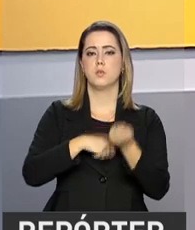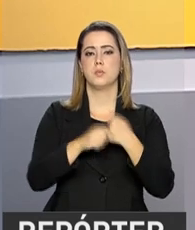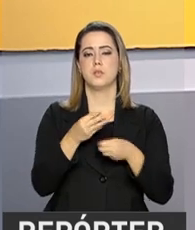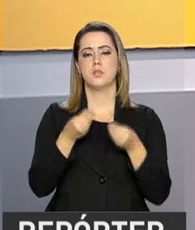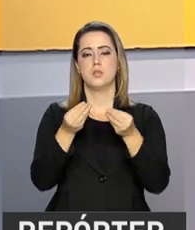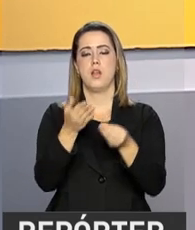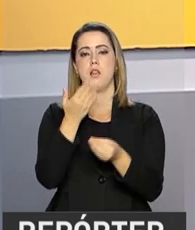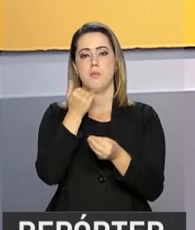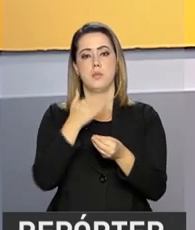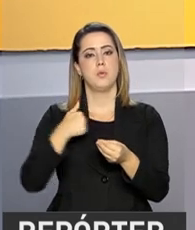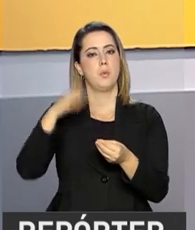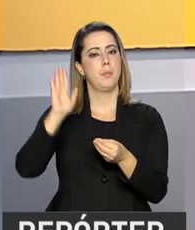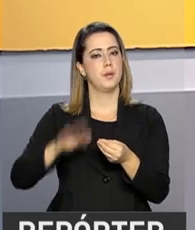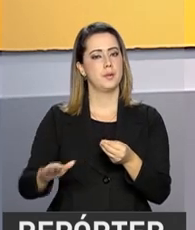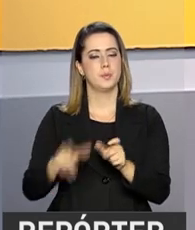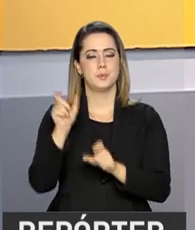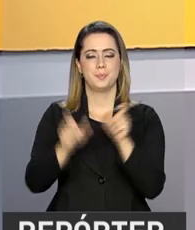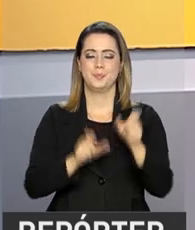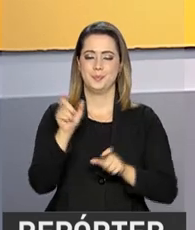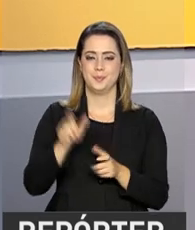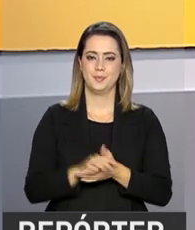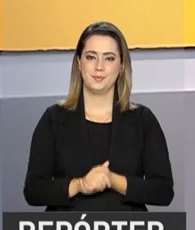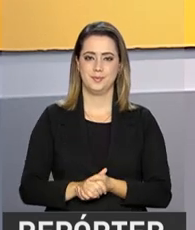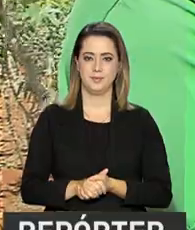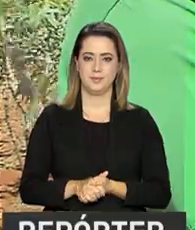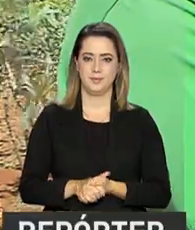alimentos mais baratos na mesa dos brasileiros.